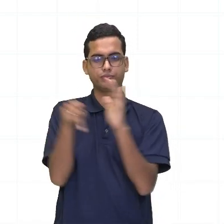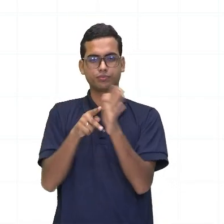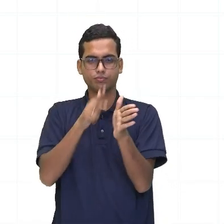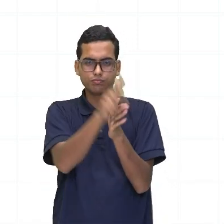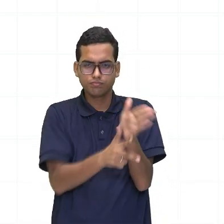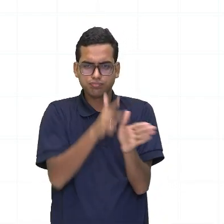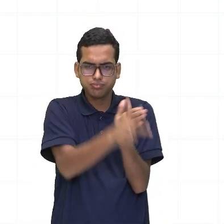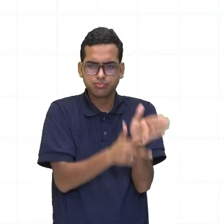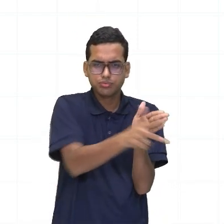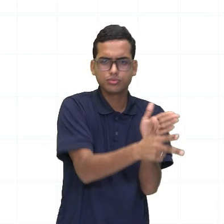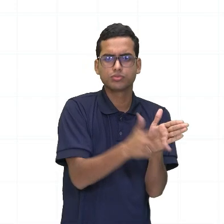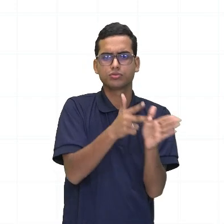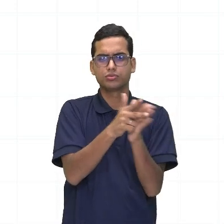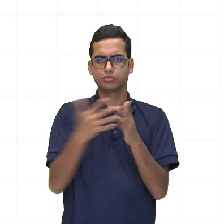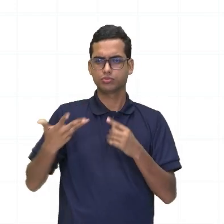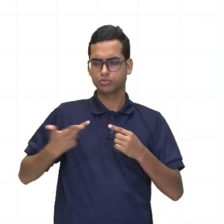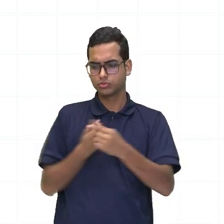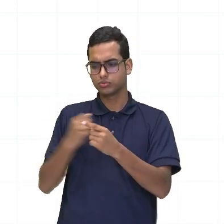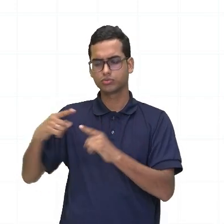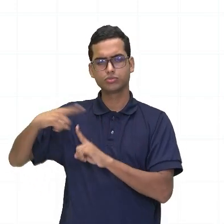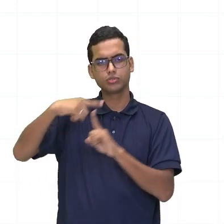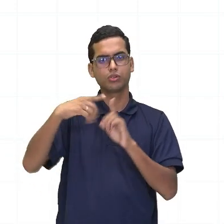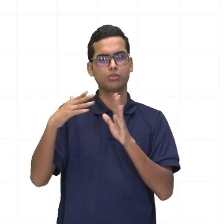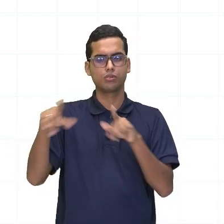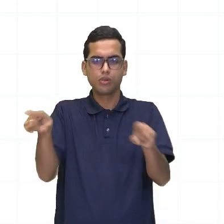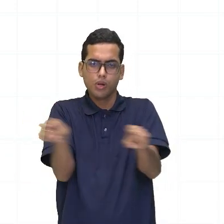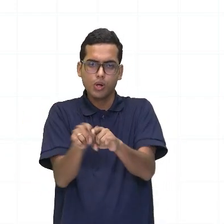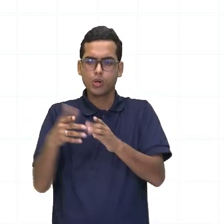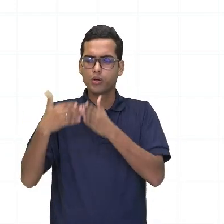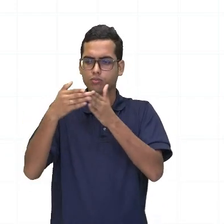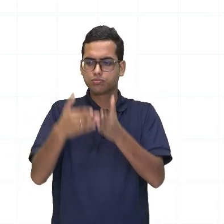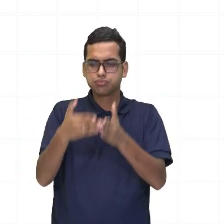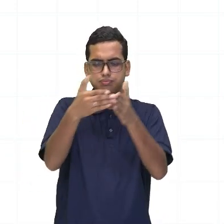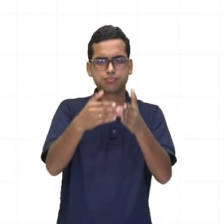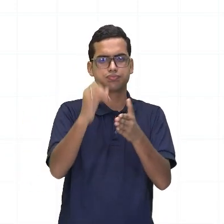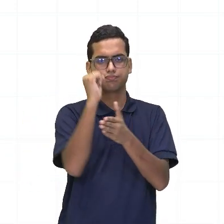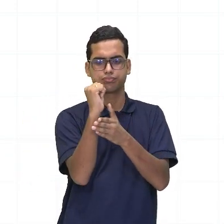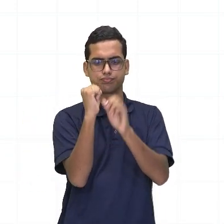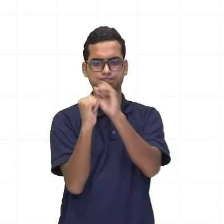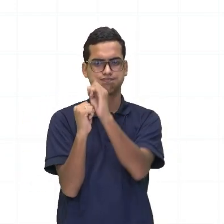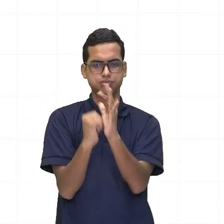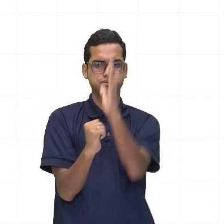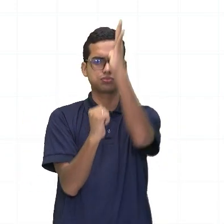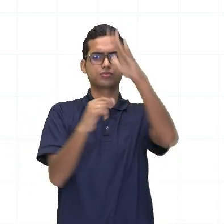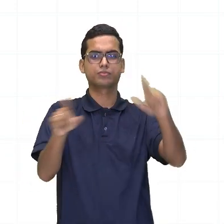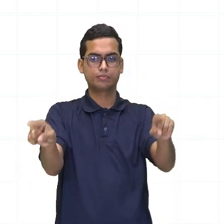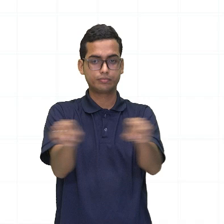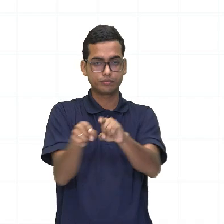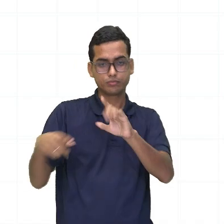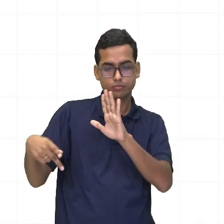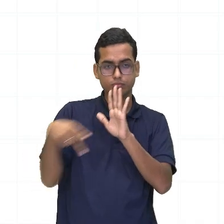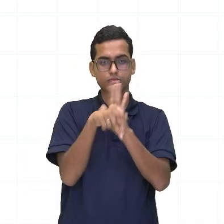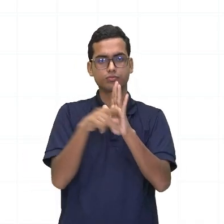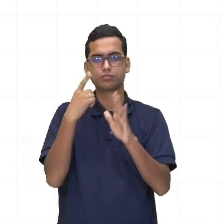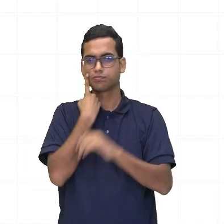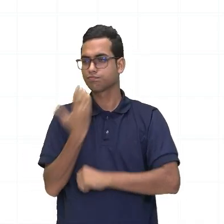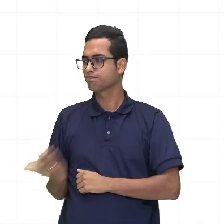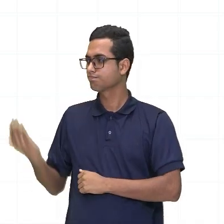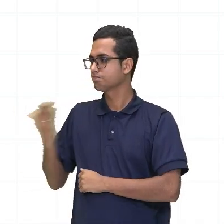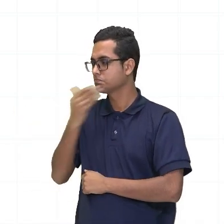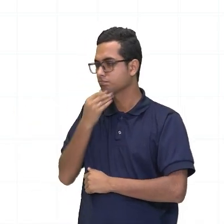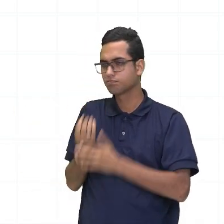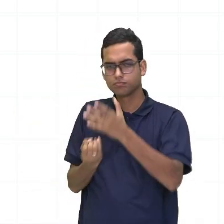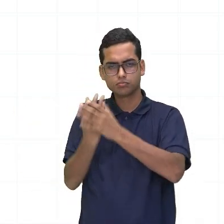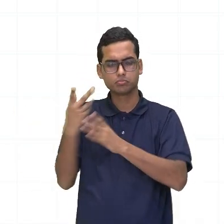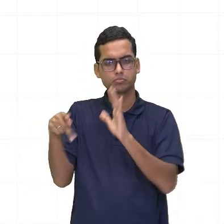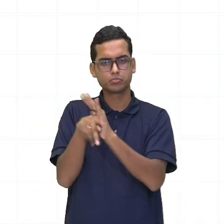locomotivas e transportes marítimos, tá? Então, Rudolf Diesel desenvolveu aí o motor de ignição por